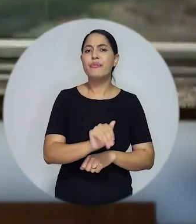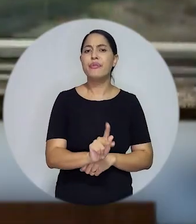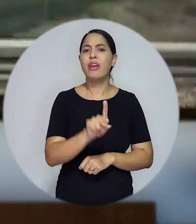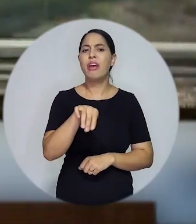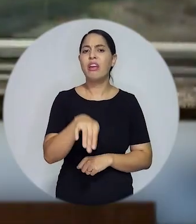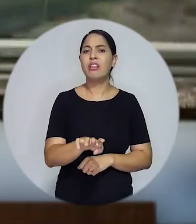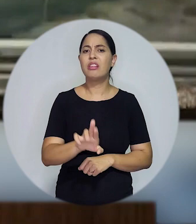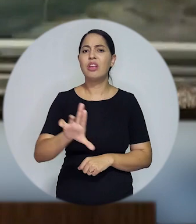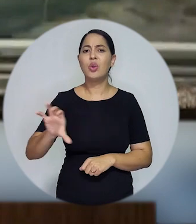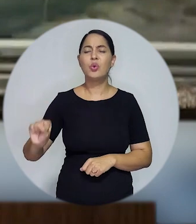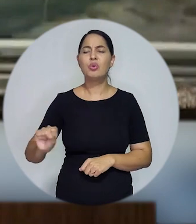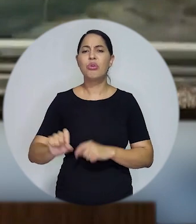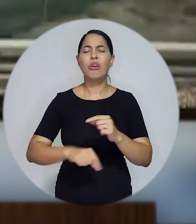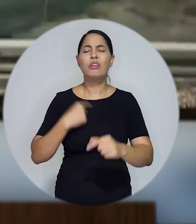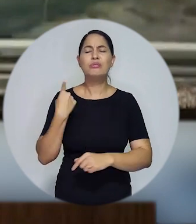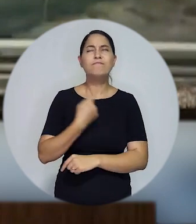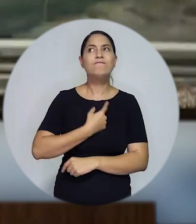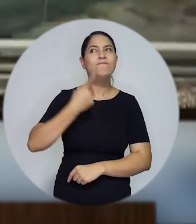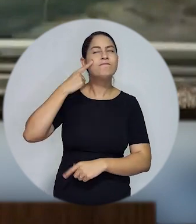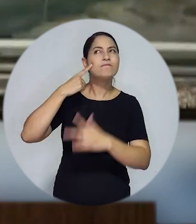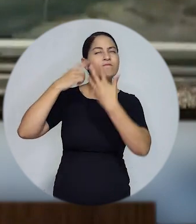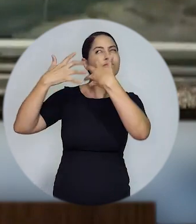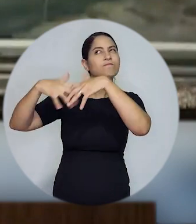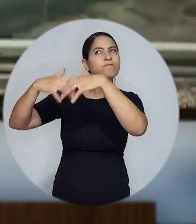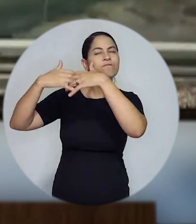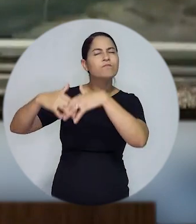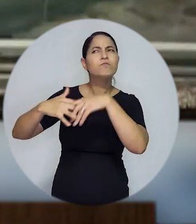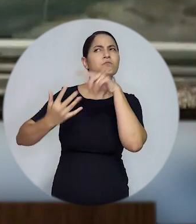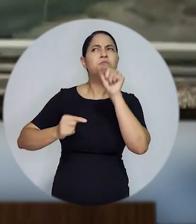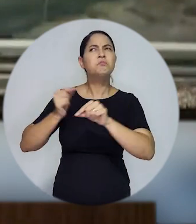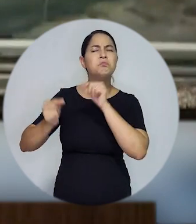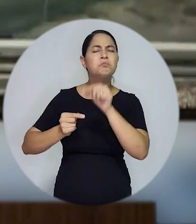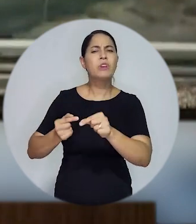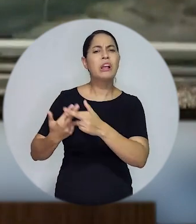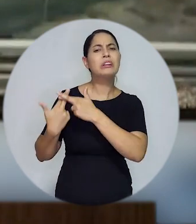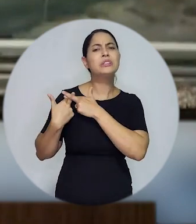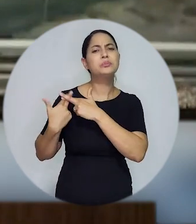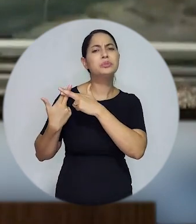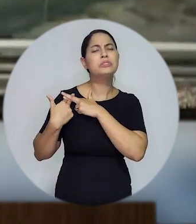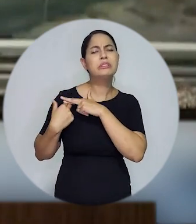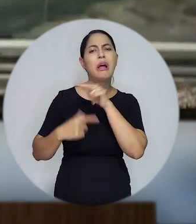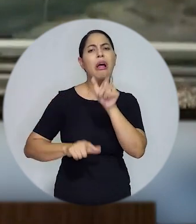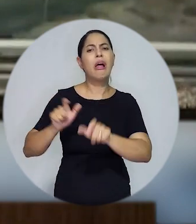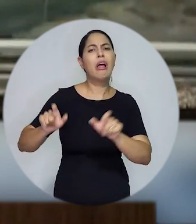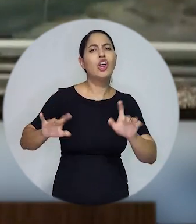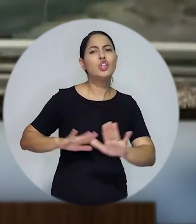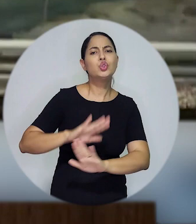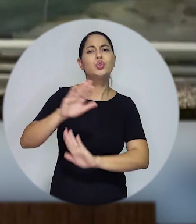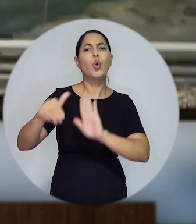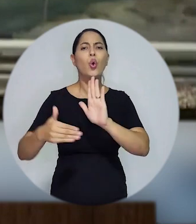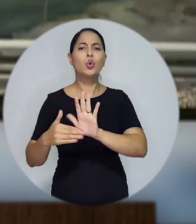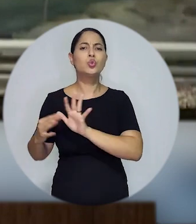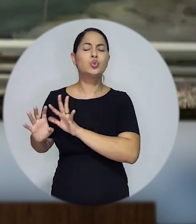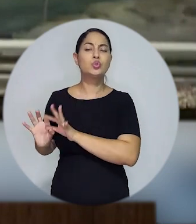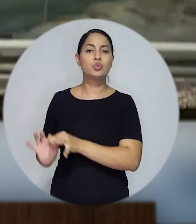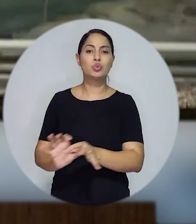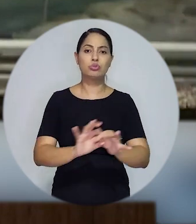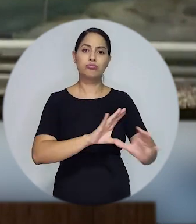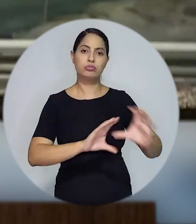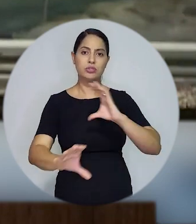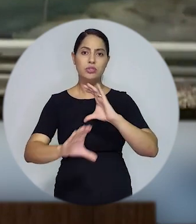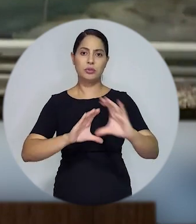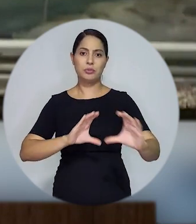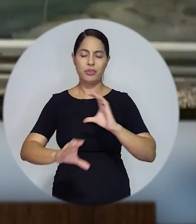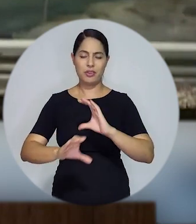das fake news, relativamente recente, nos remete a uma profunda reflexão sobre a responsabilidade de todos